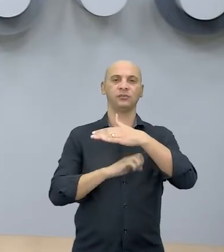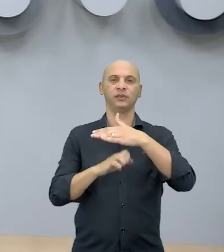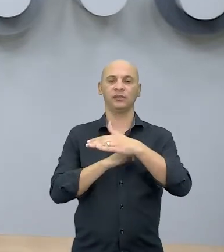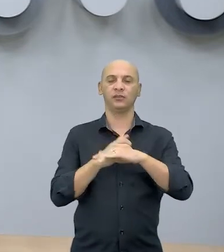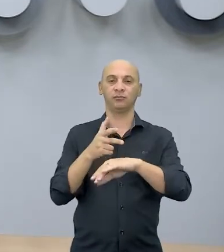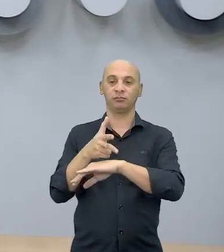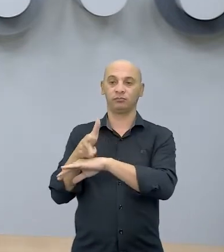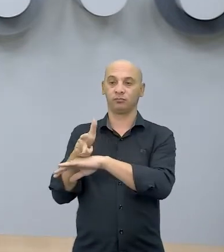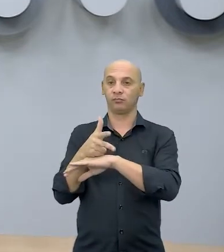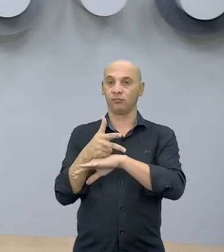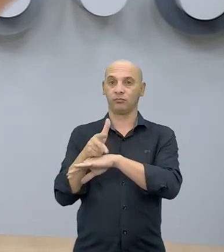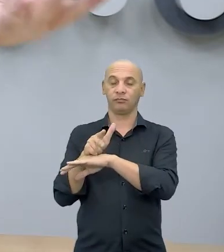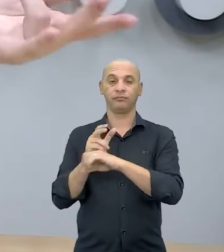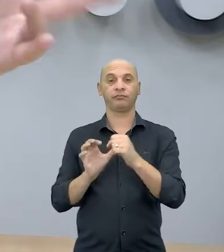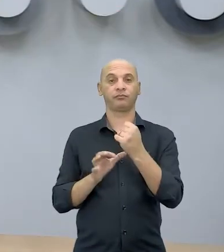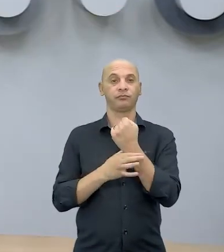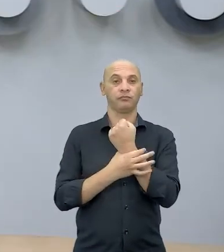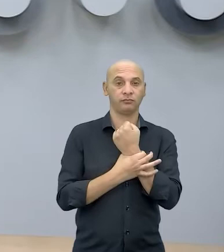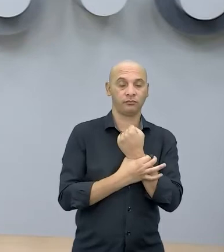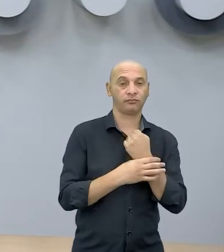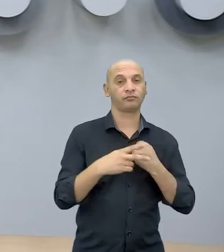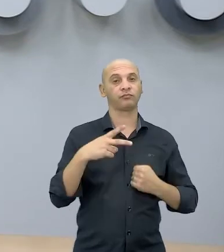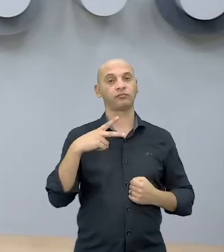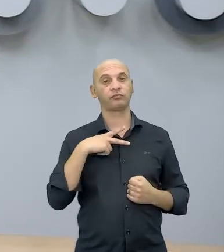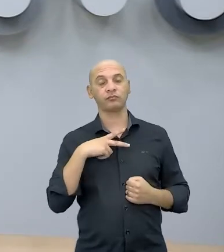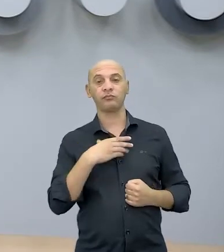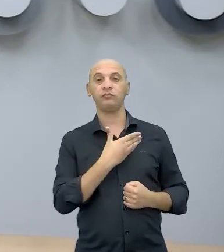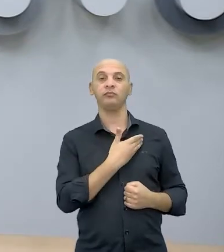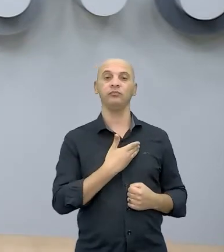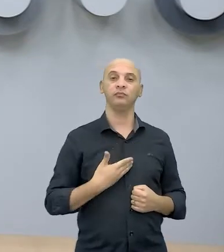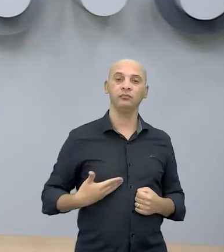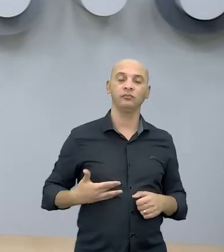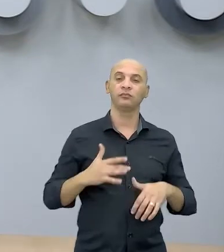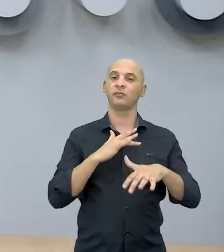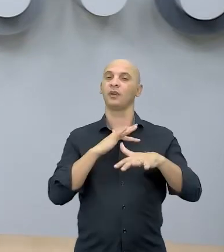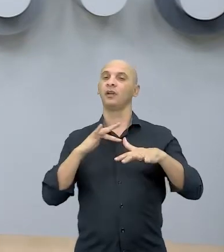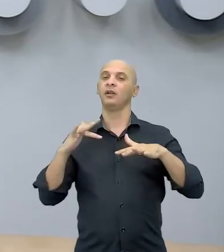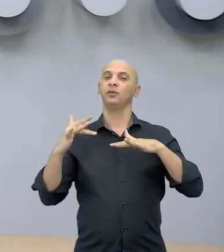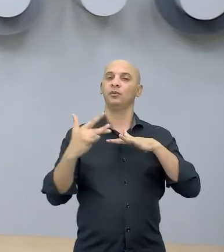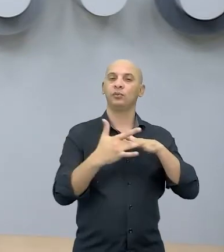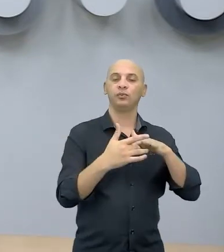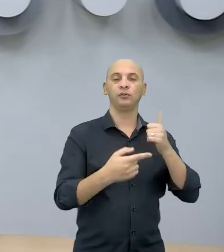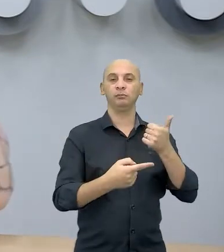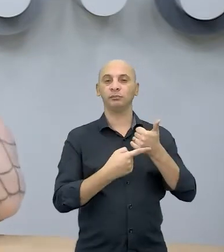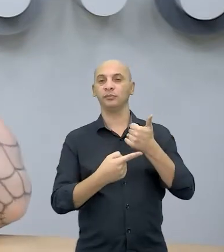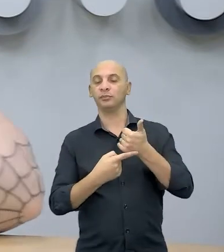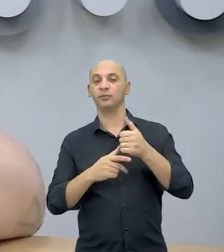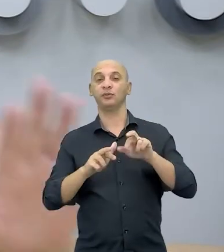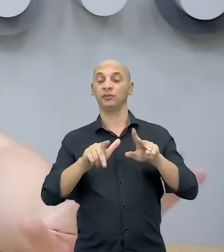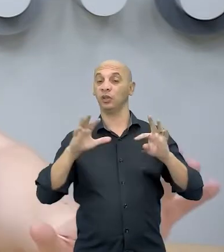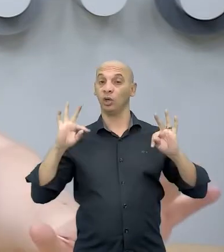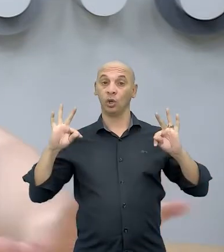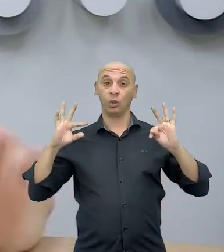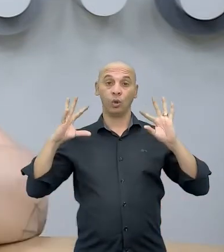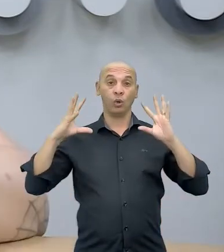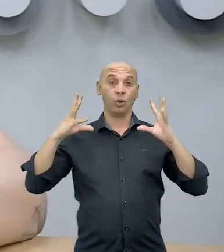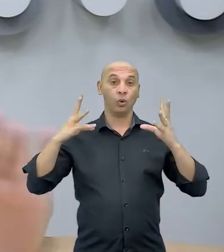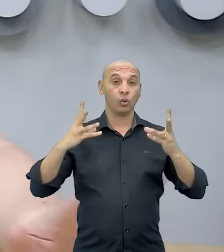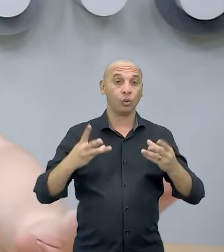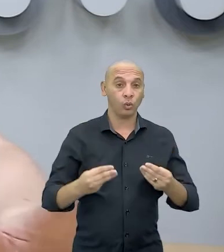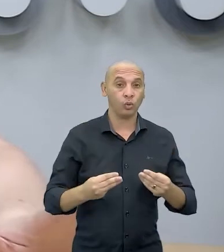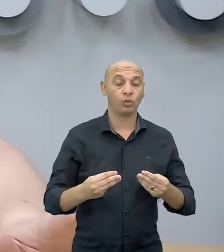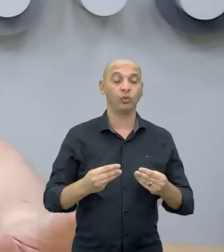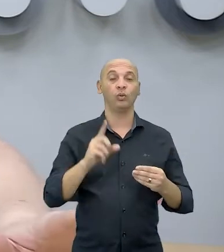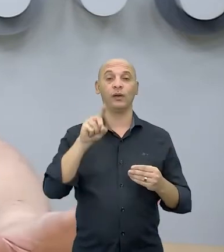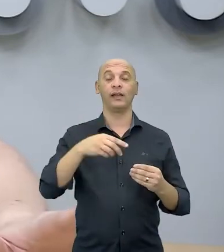de segurança públicas e privadas, postagens curtidas em redes sociais. Tudo isso, gente, é